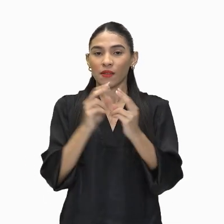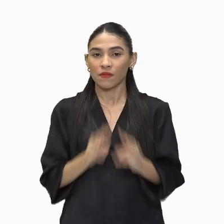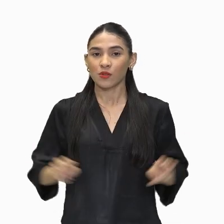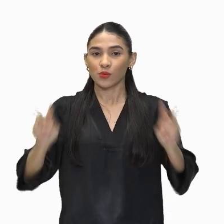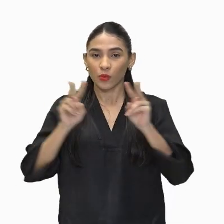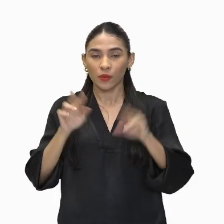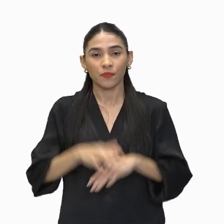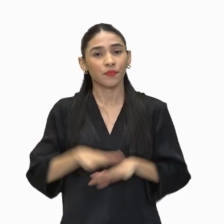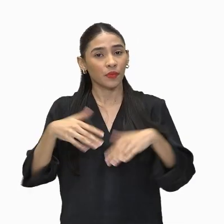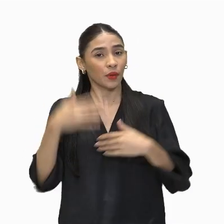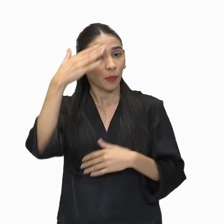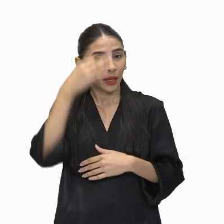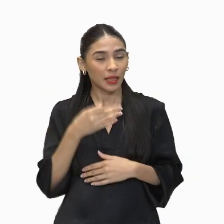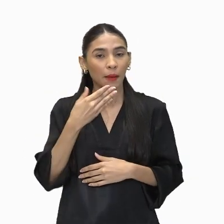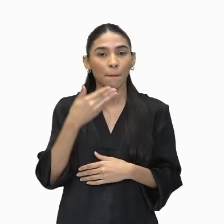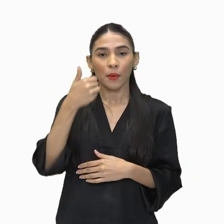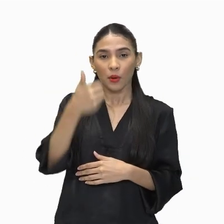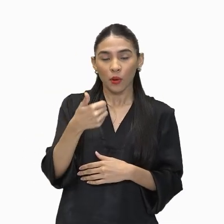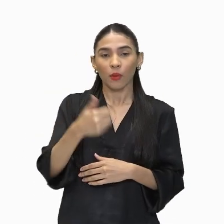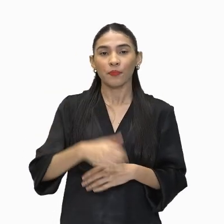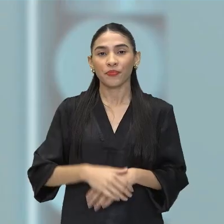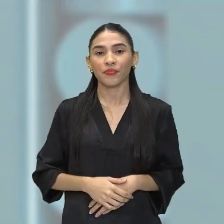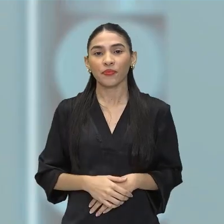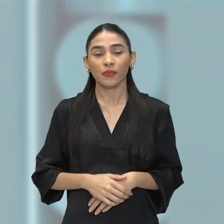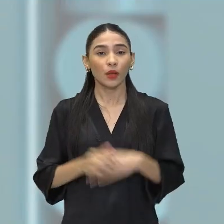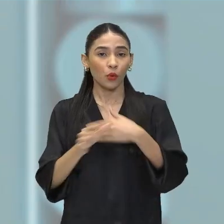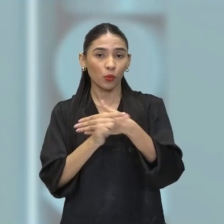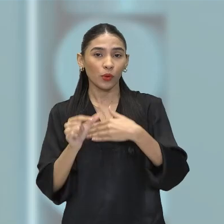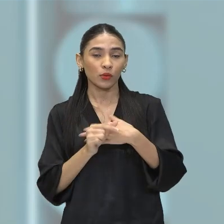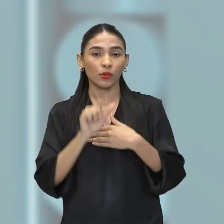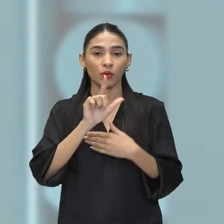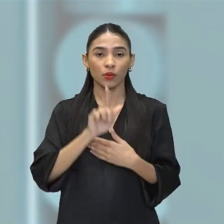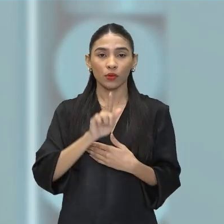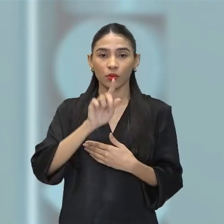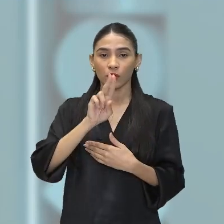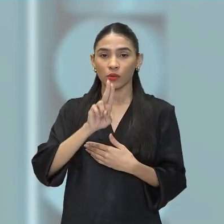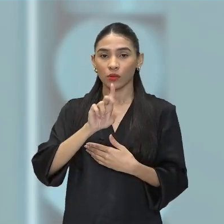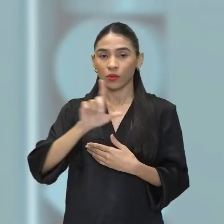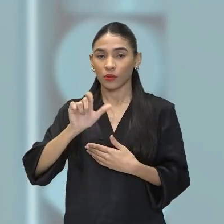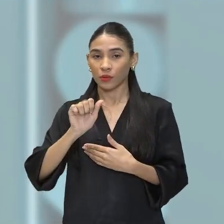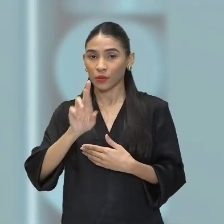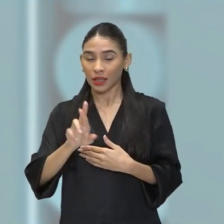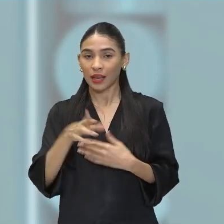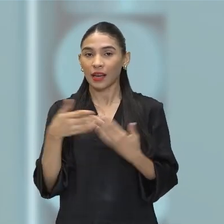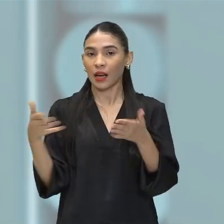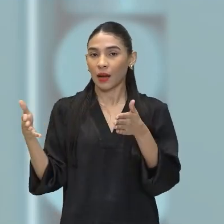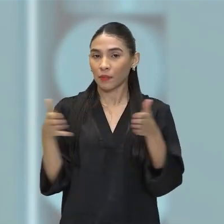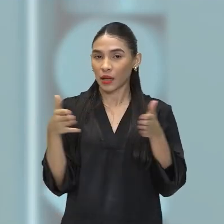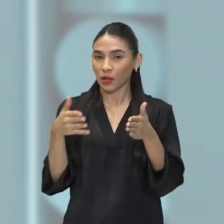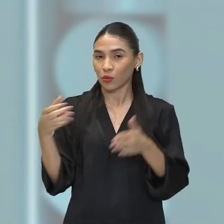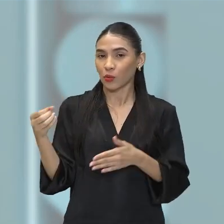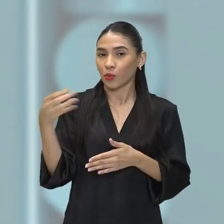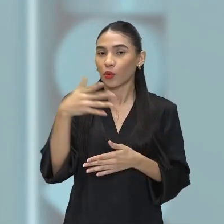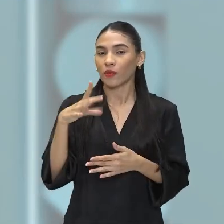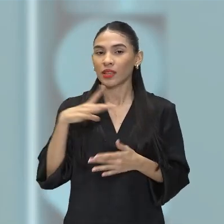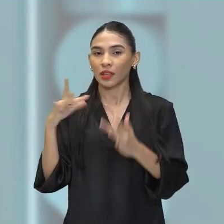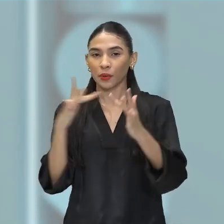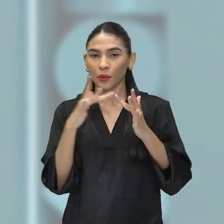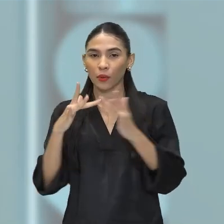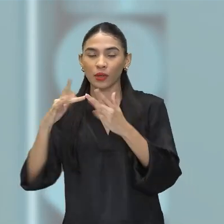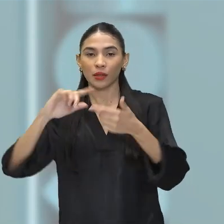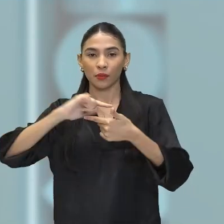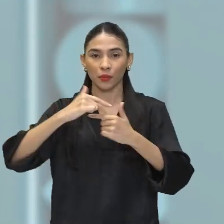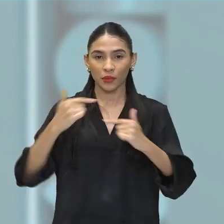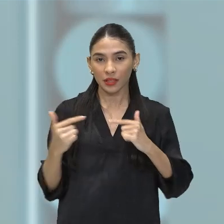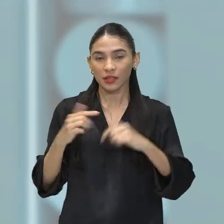possa compreender um pouquinho de Ferreira Goulart, desse novo momento em que ele tem contato com o modernismo,